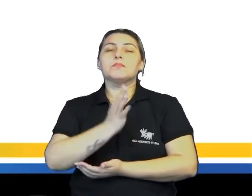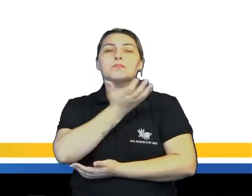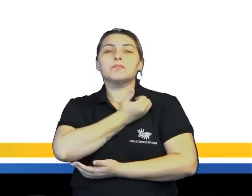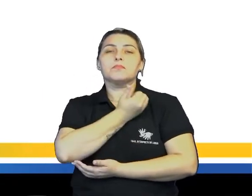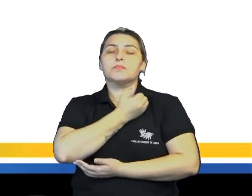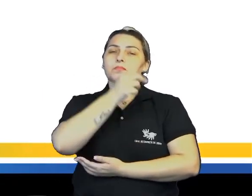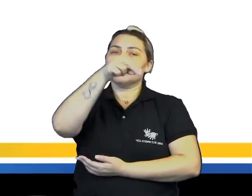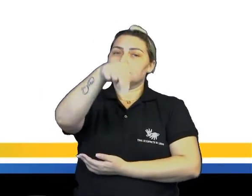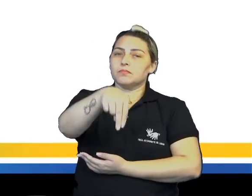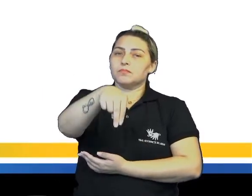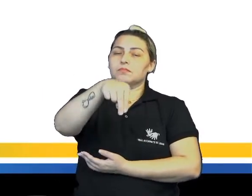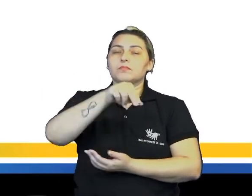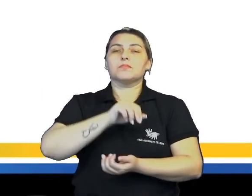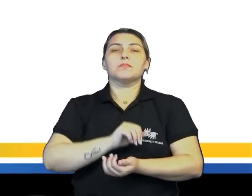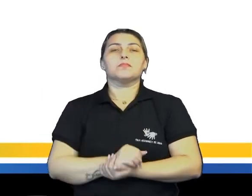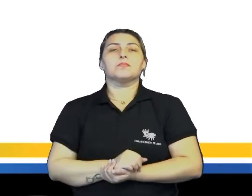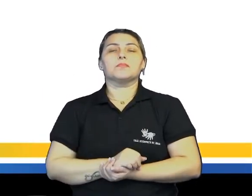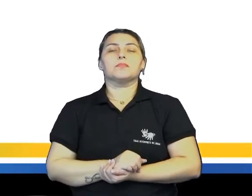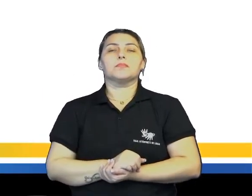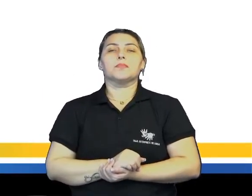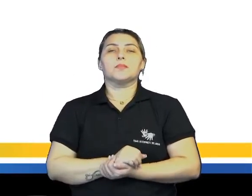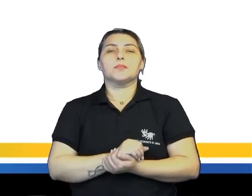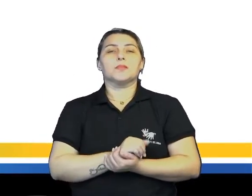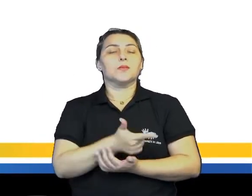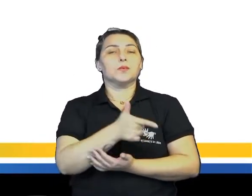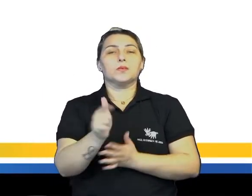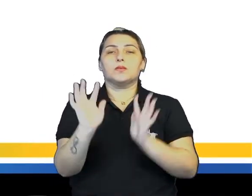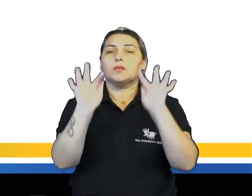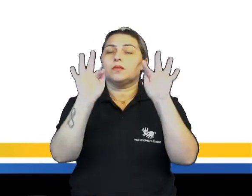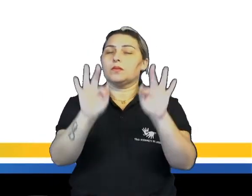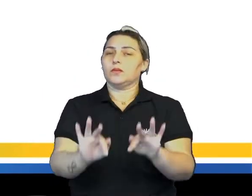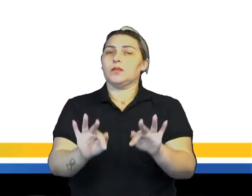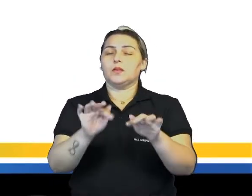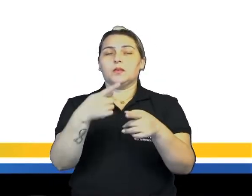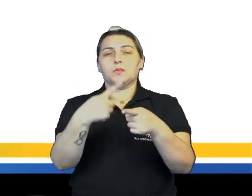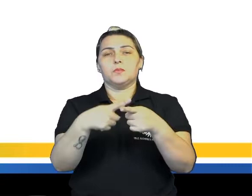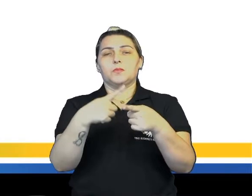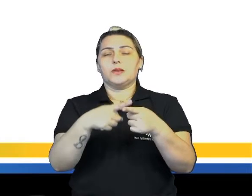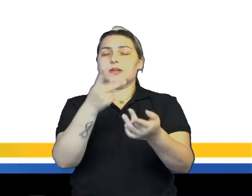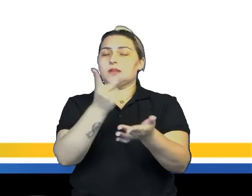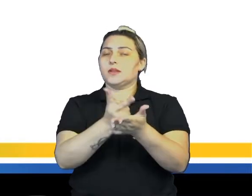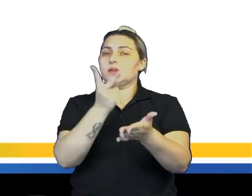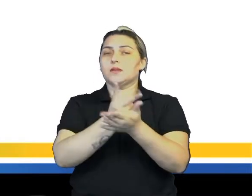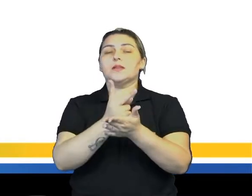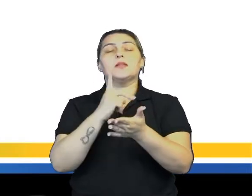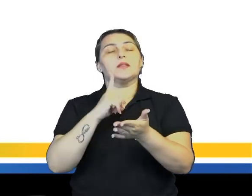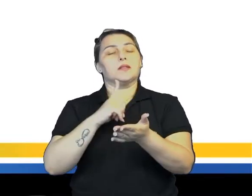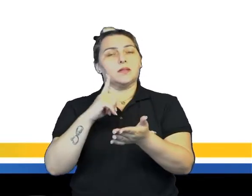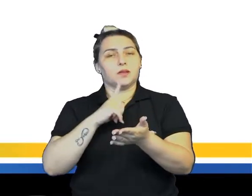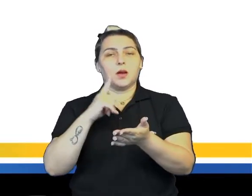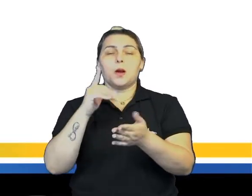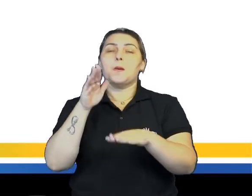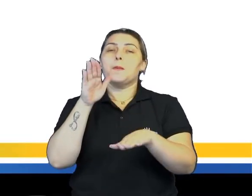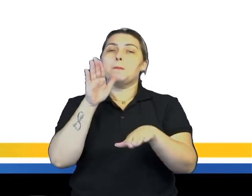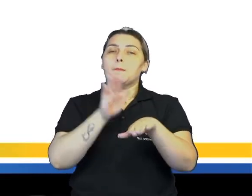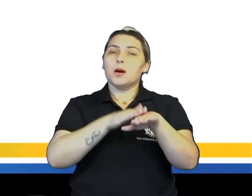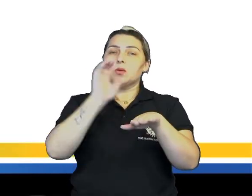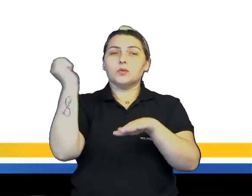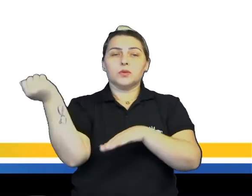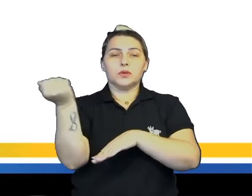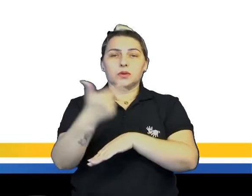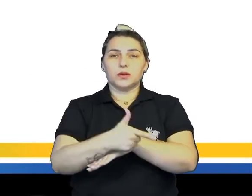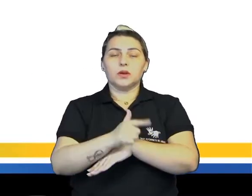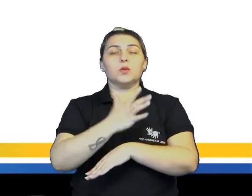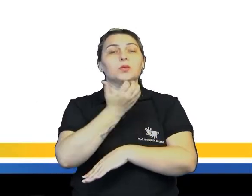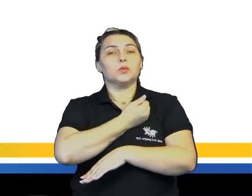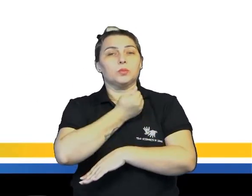números naturais, eles são infinitos, porque sempre vai haver um maior do